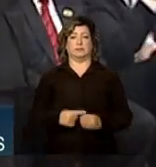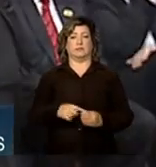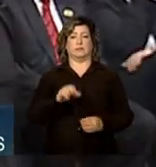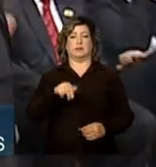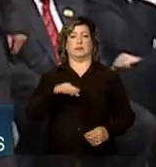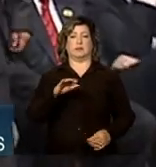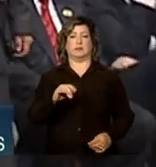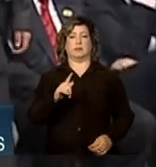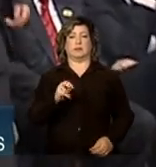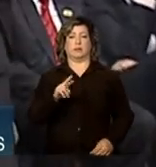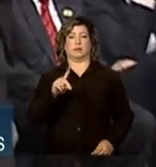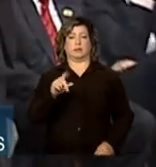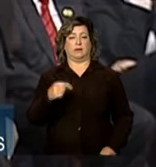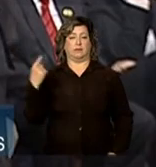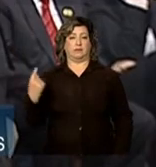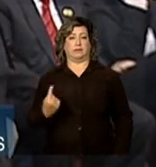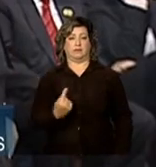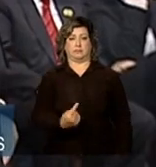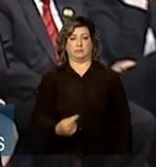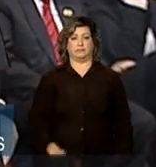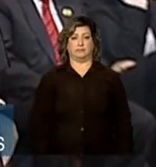Antagorda, Neuri Luiz Dalla Vecchia,